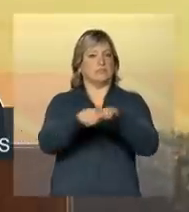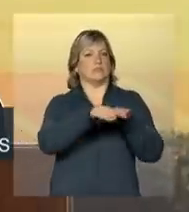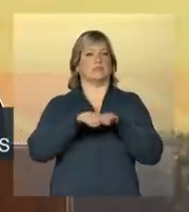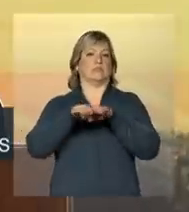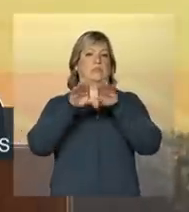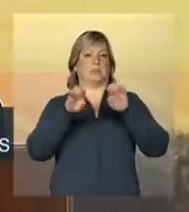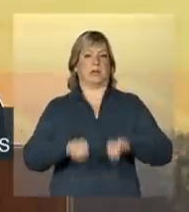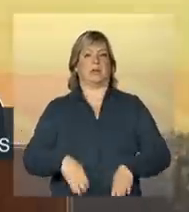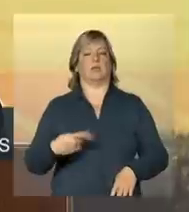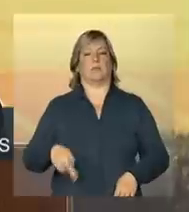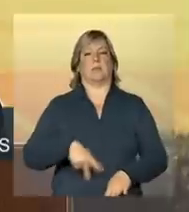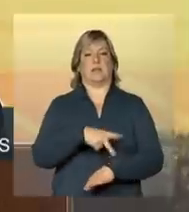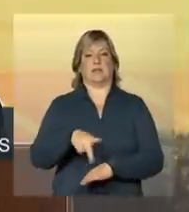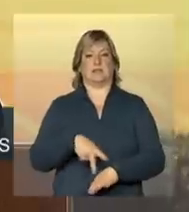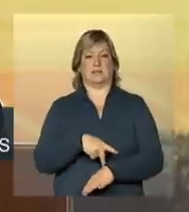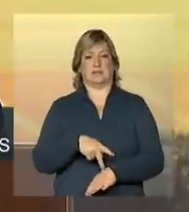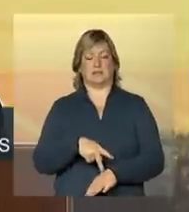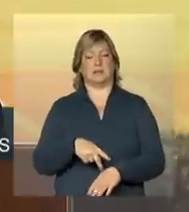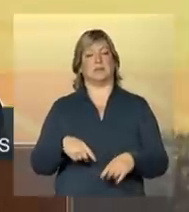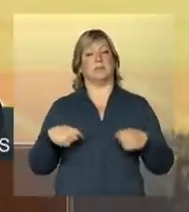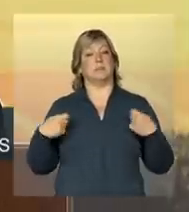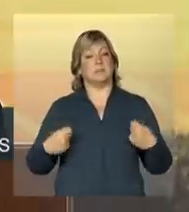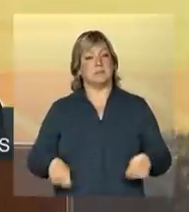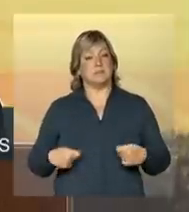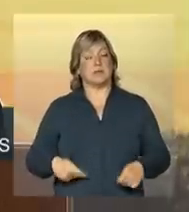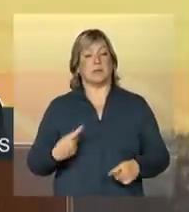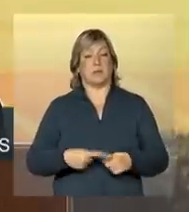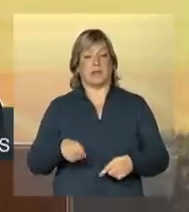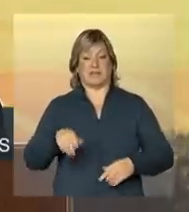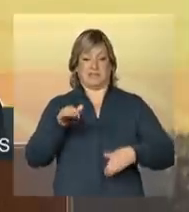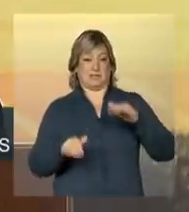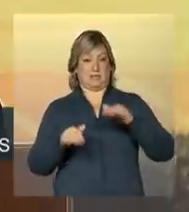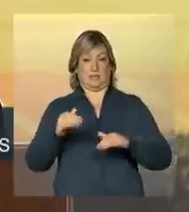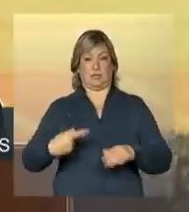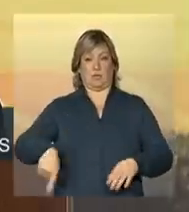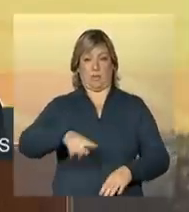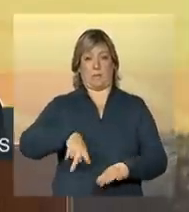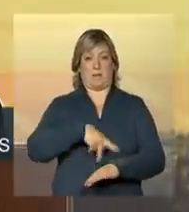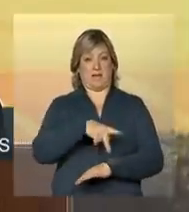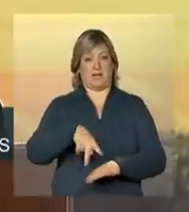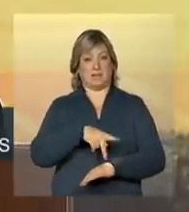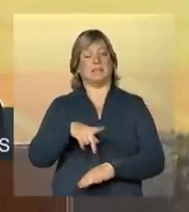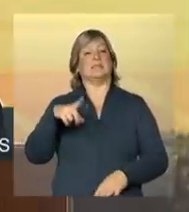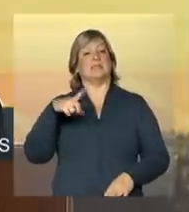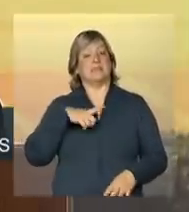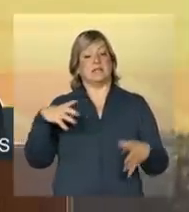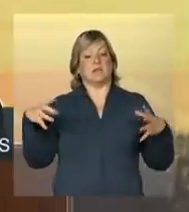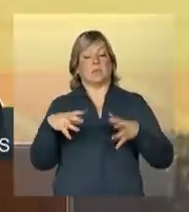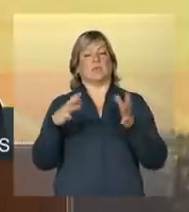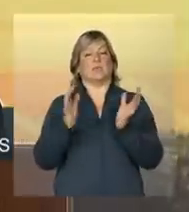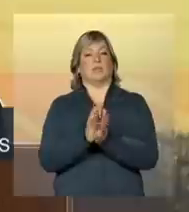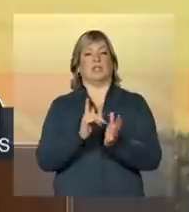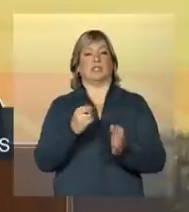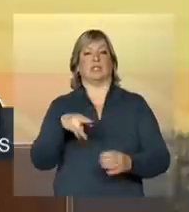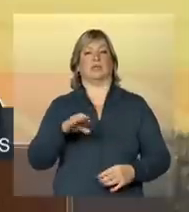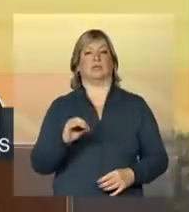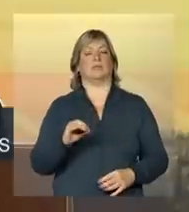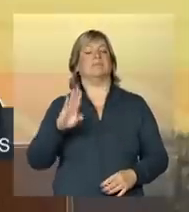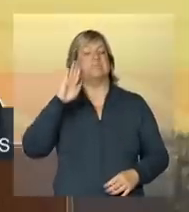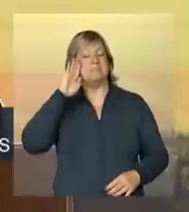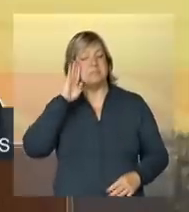desigualdade no nosso país Ela tem ela tem gênero ela é dominantemente